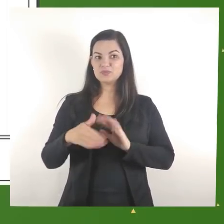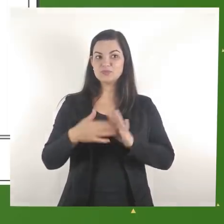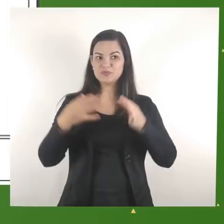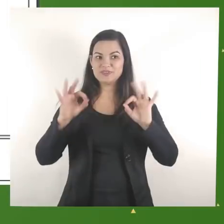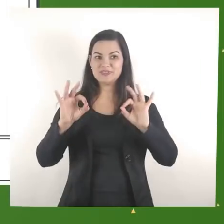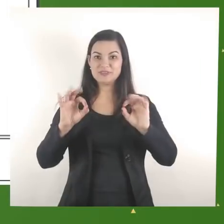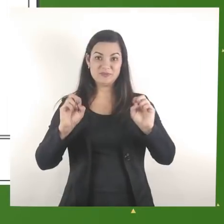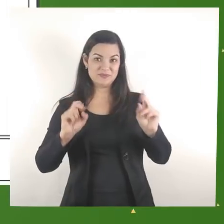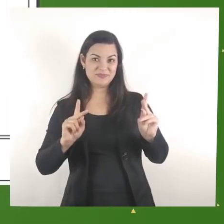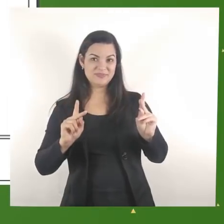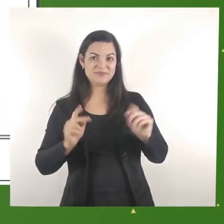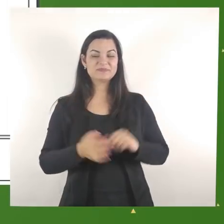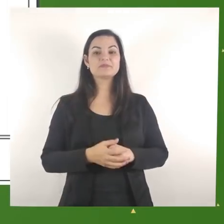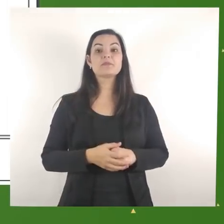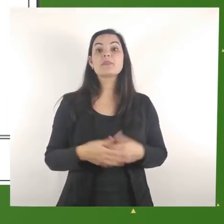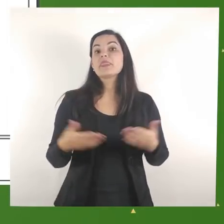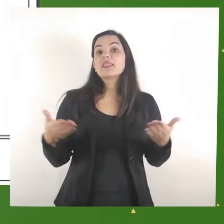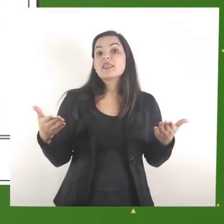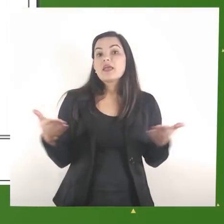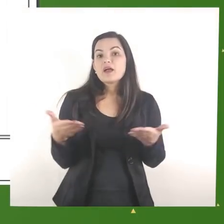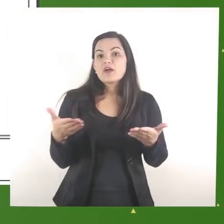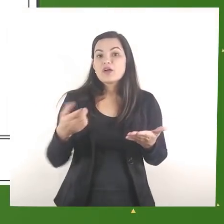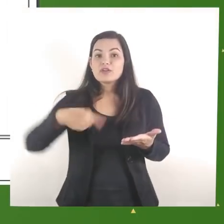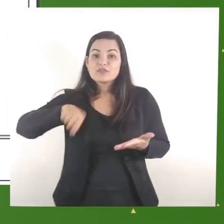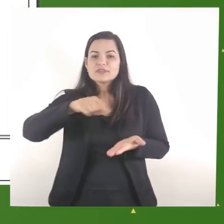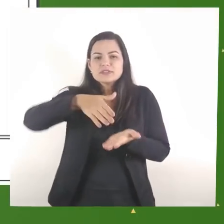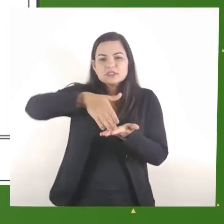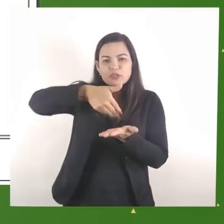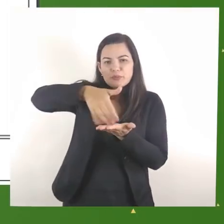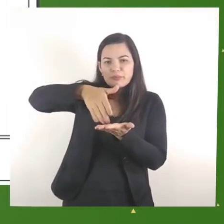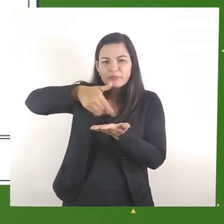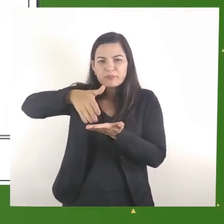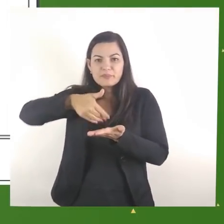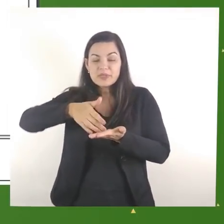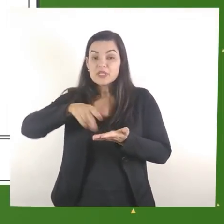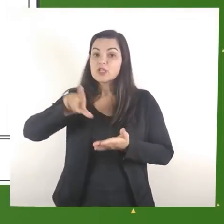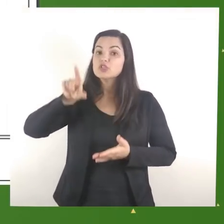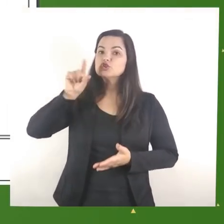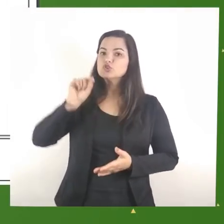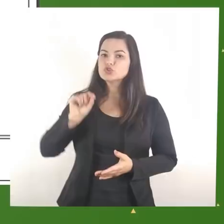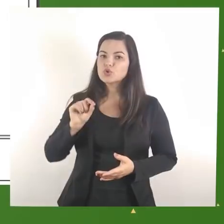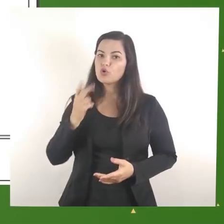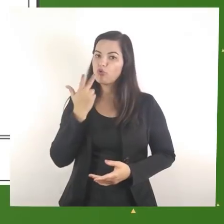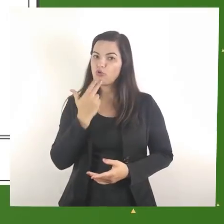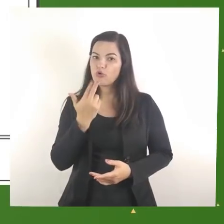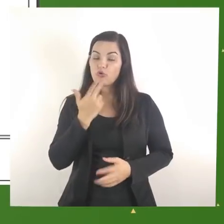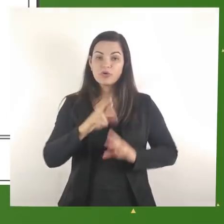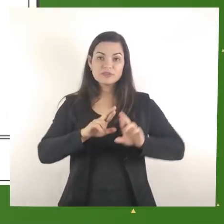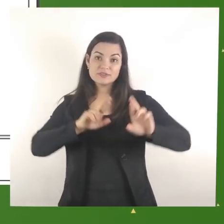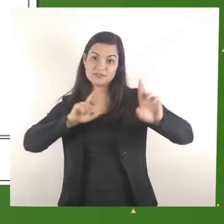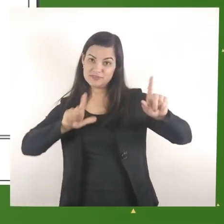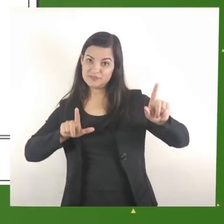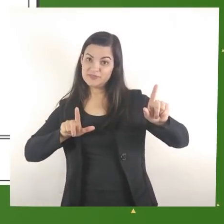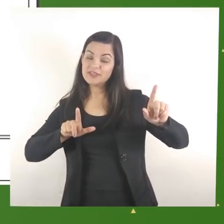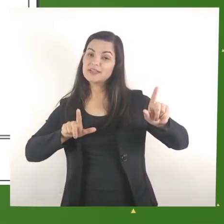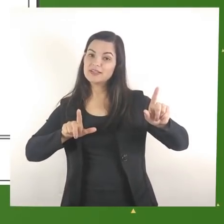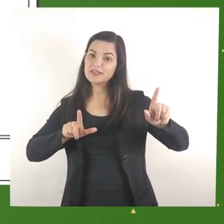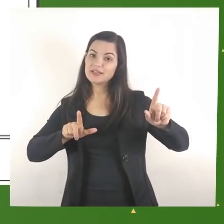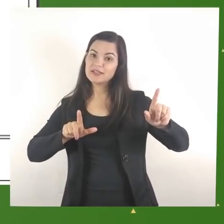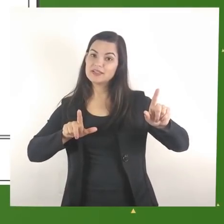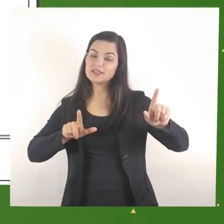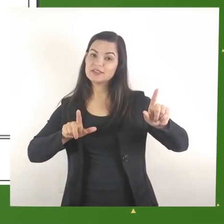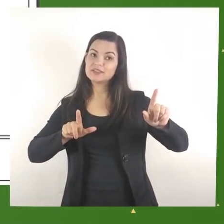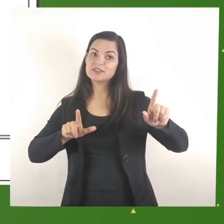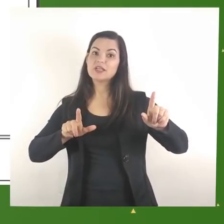Marcadinho, certo? Aí vocês vão pintar, escolher uma cor diferente da cor que vocês usaram